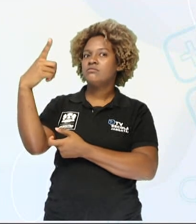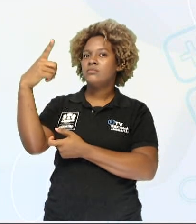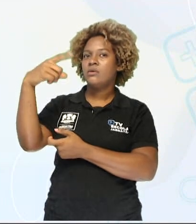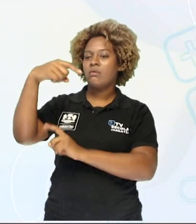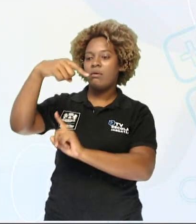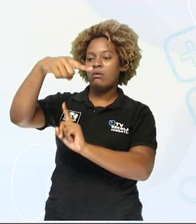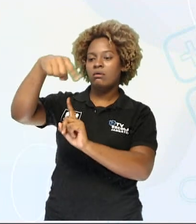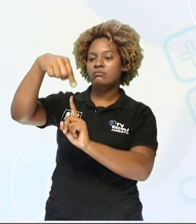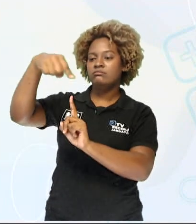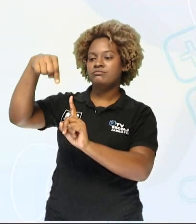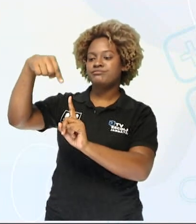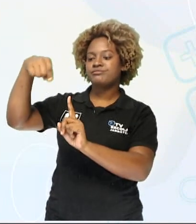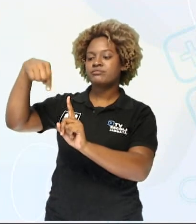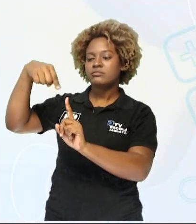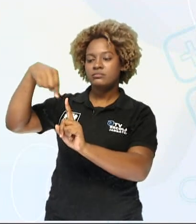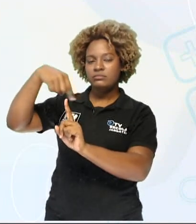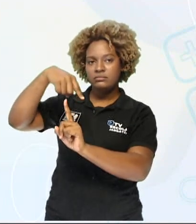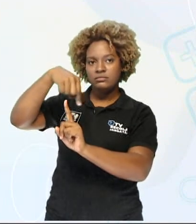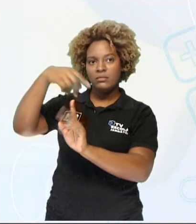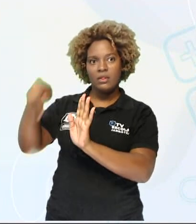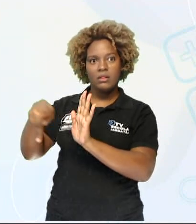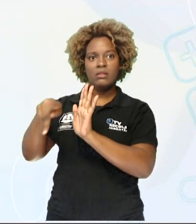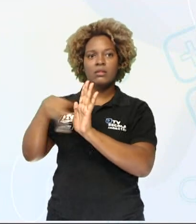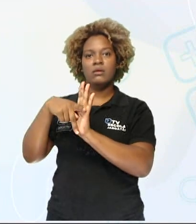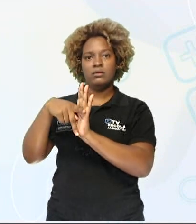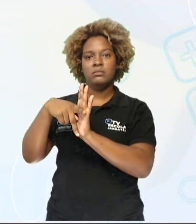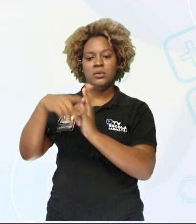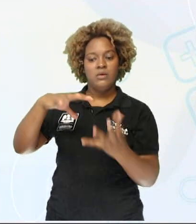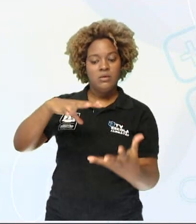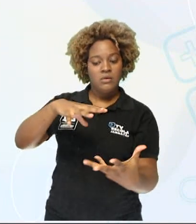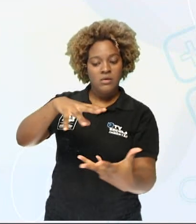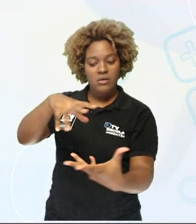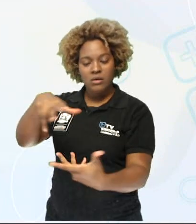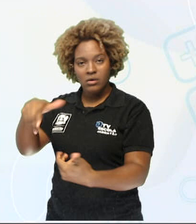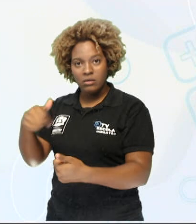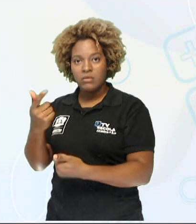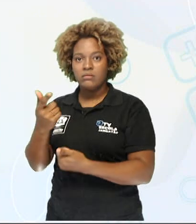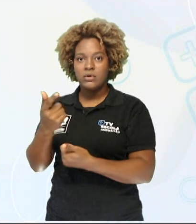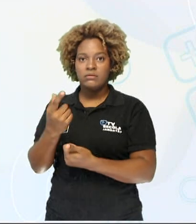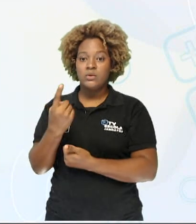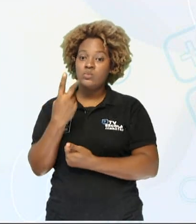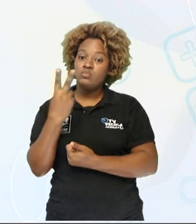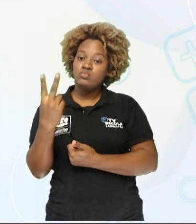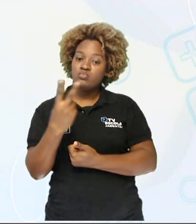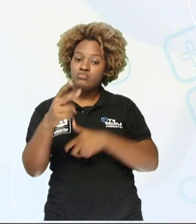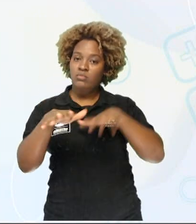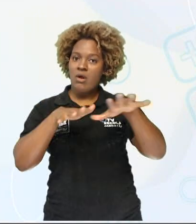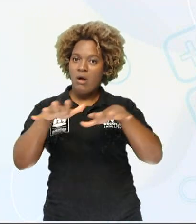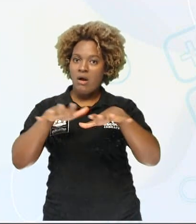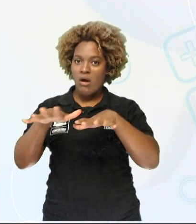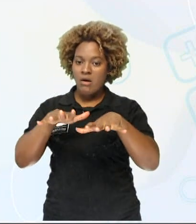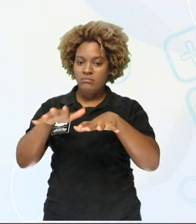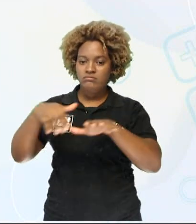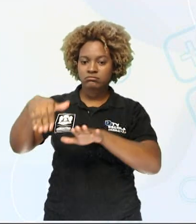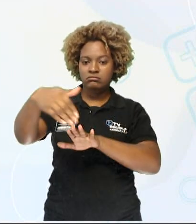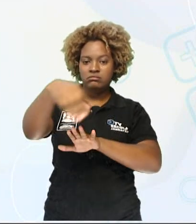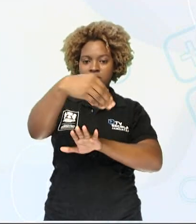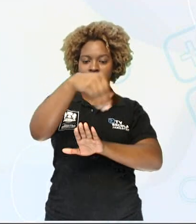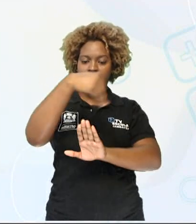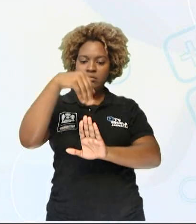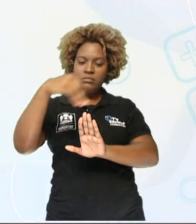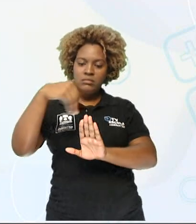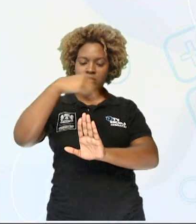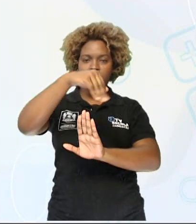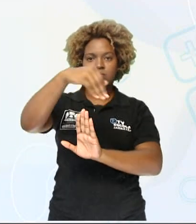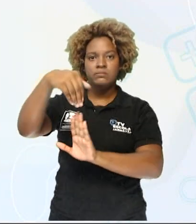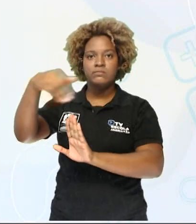girando em torno de si mesmo e a Terra está fazendo os dois movimentos, de rotação e de